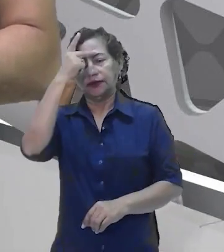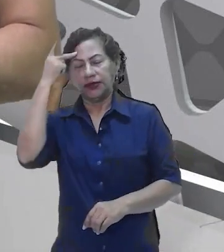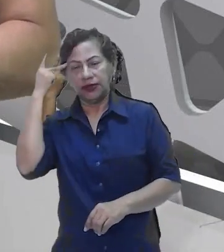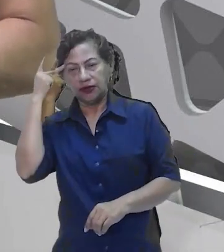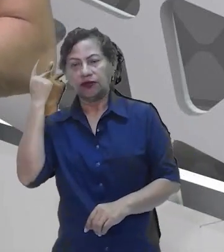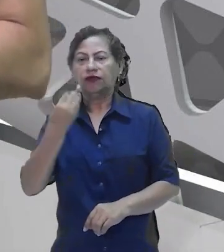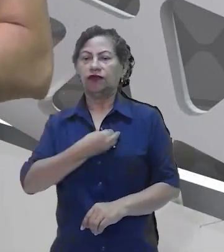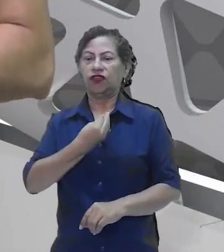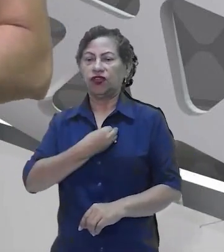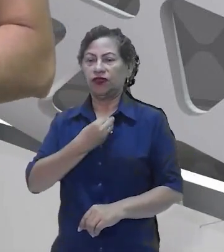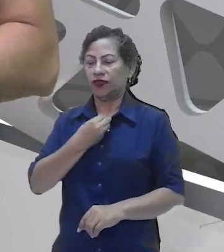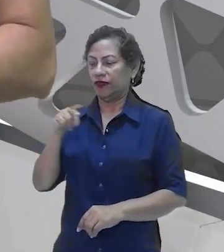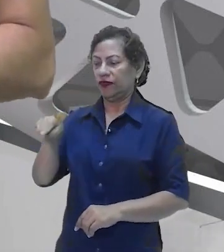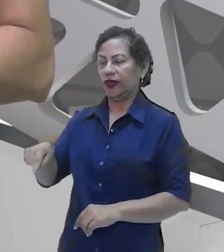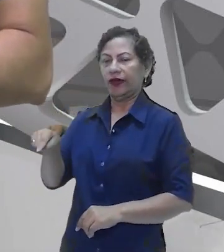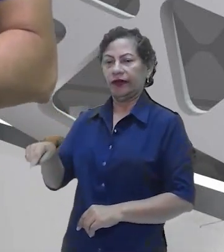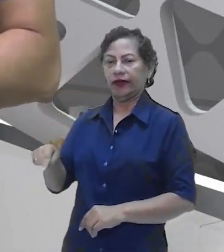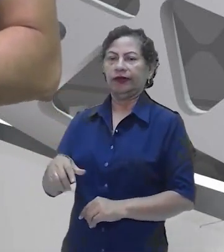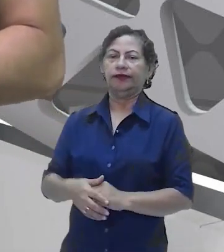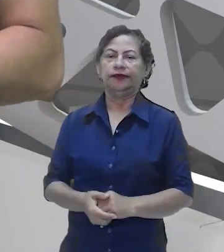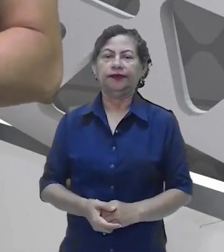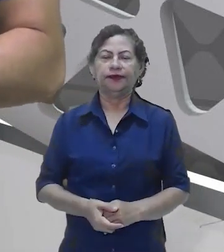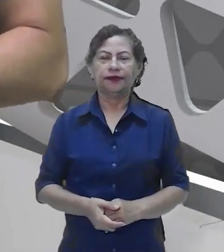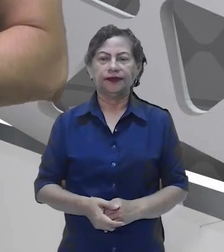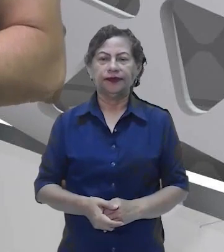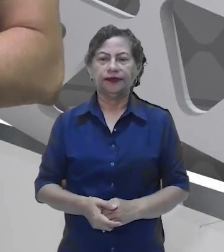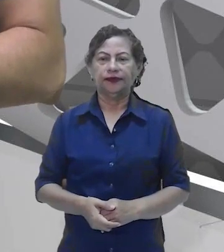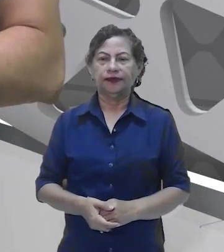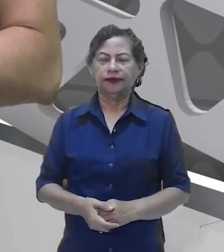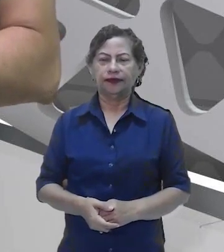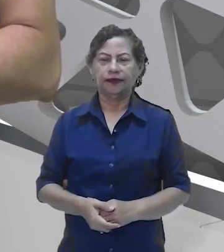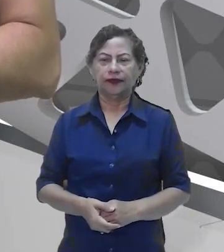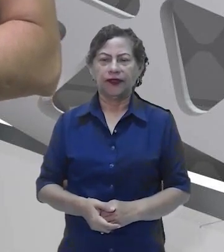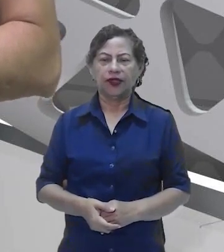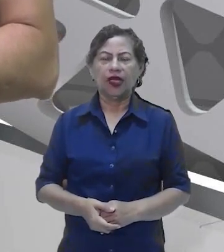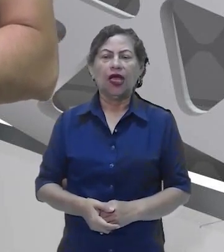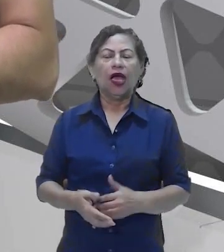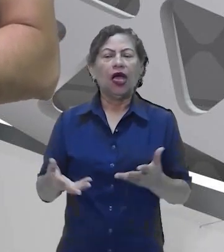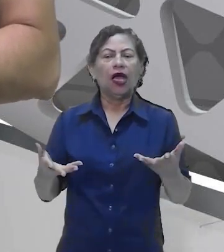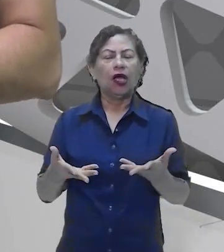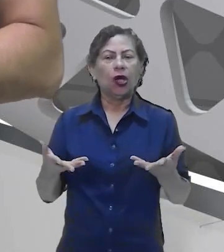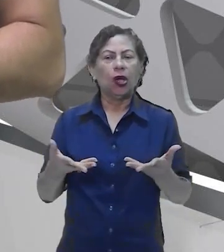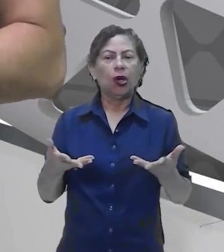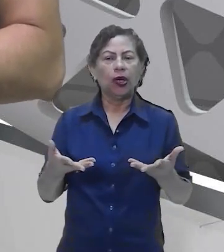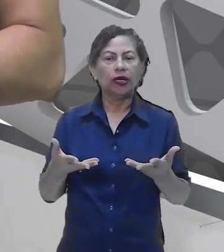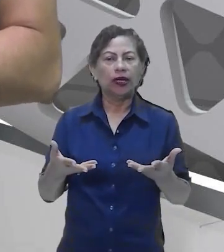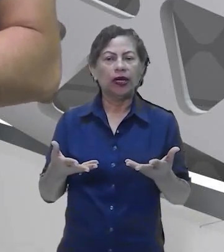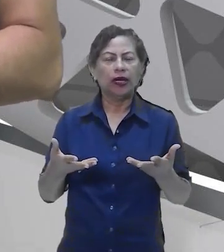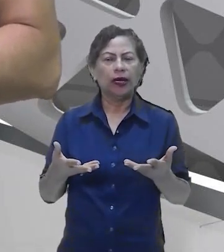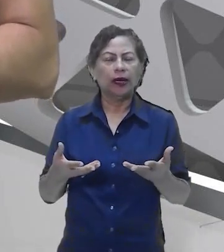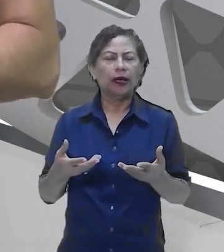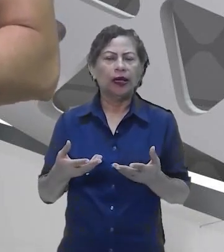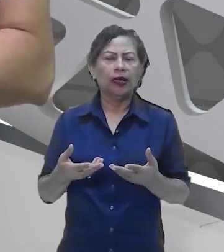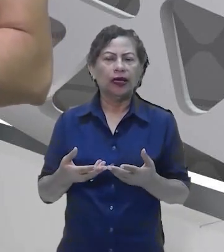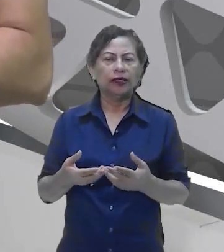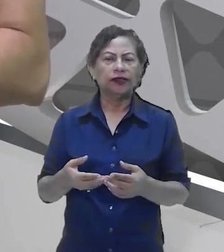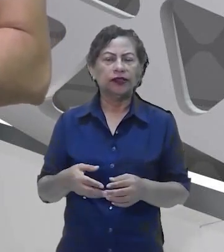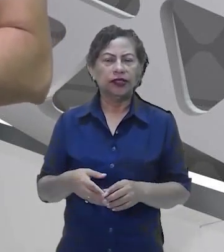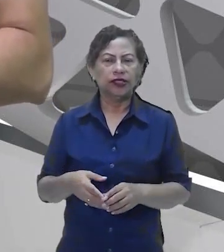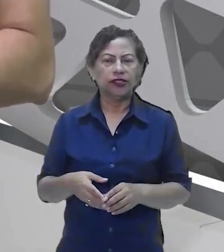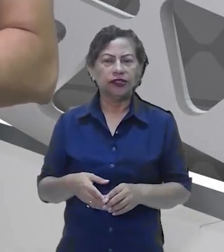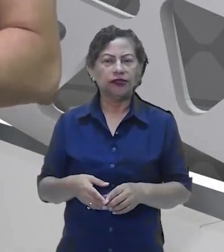em cidades, tá certo? Vamos ver o que impulsiona essa migração